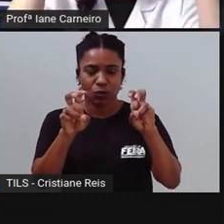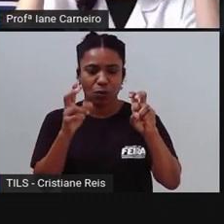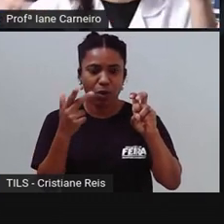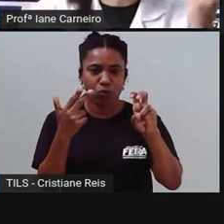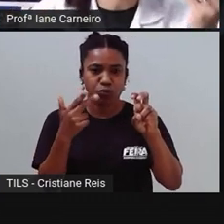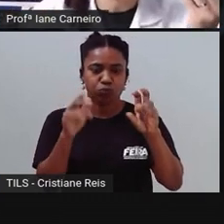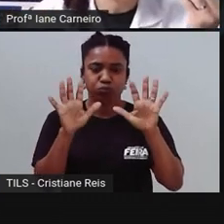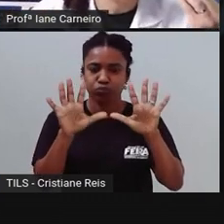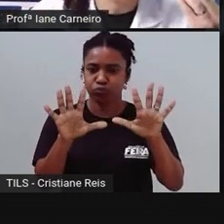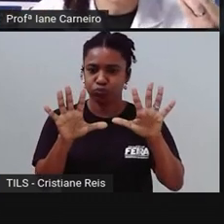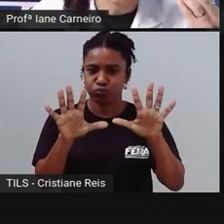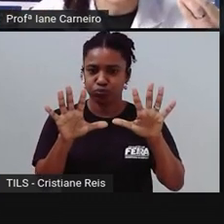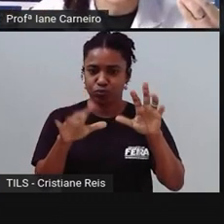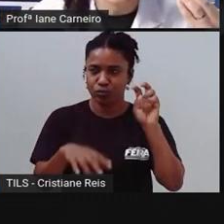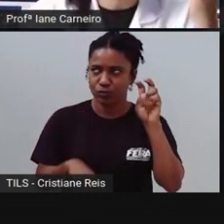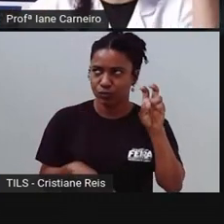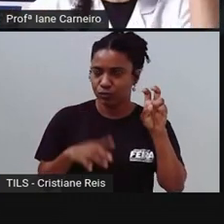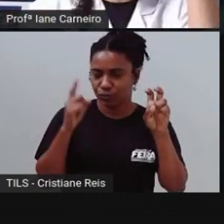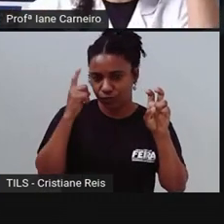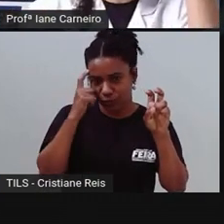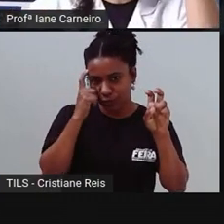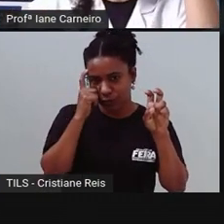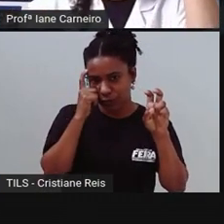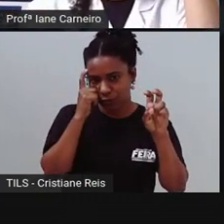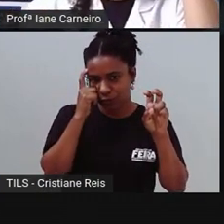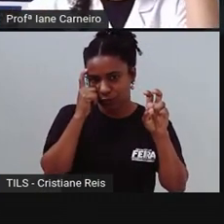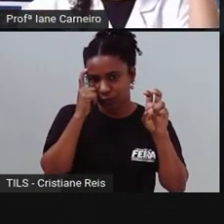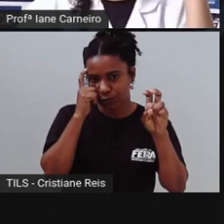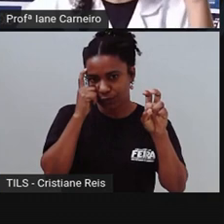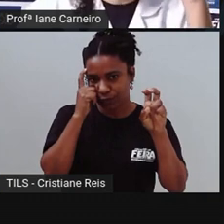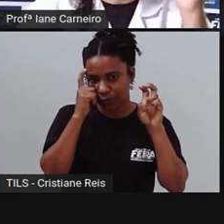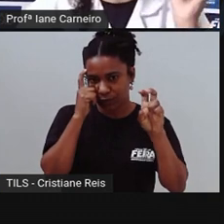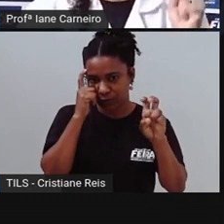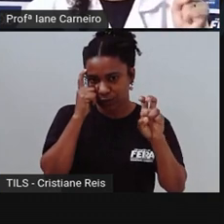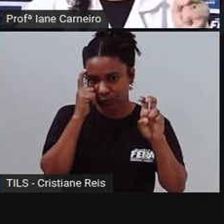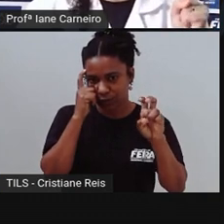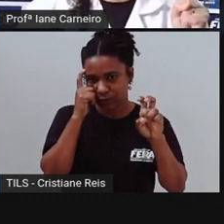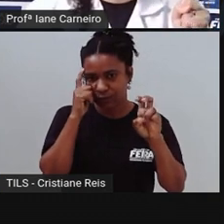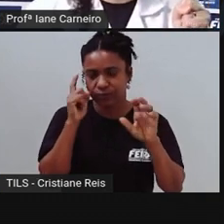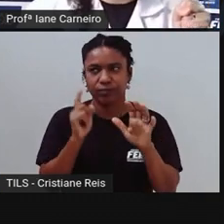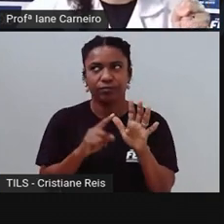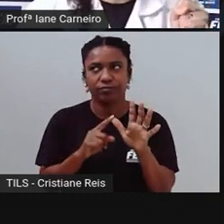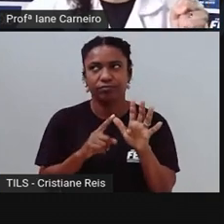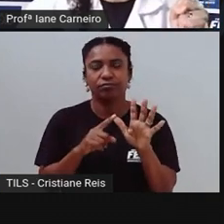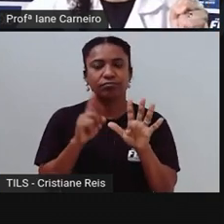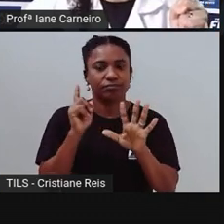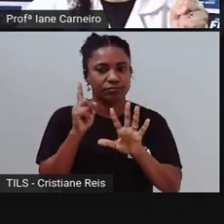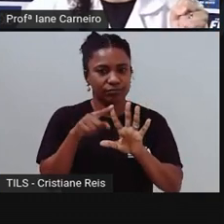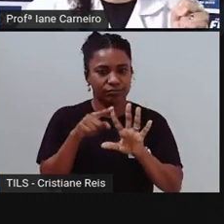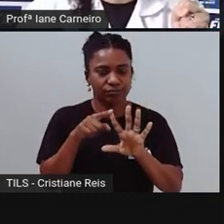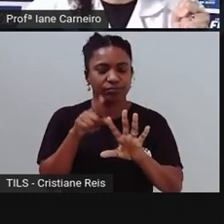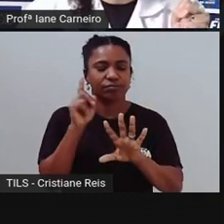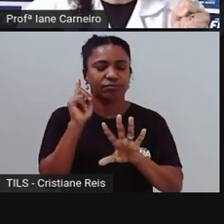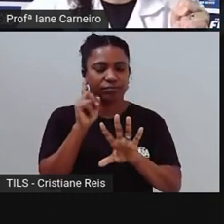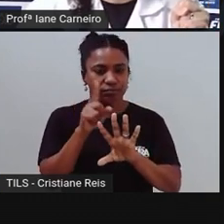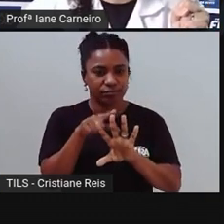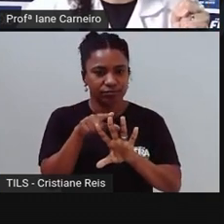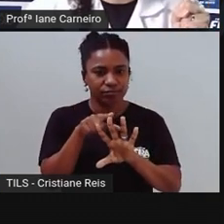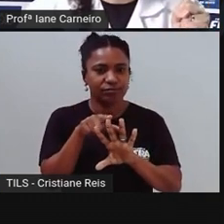posso guardar os 5, o primeiro 5 aqui na minha mente, ó, e vou 5, 6,